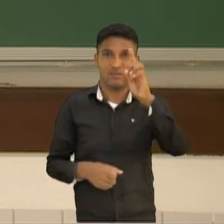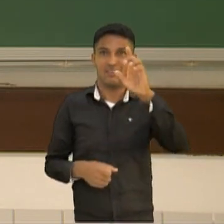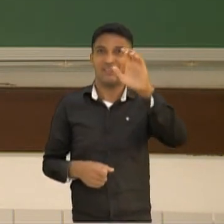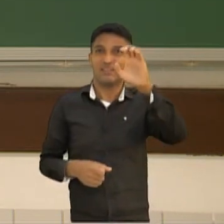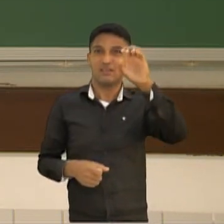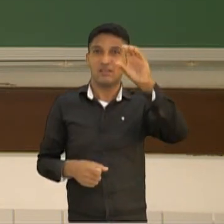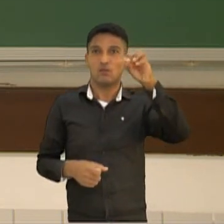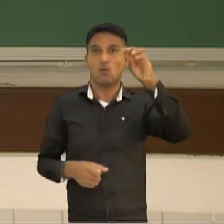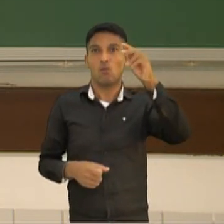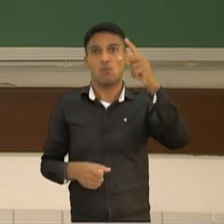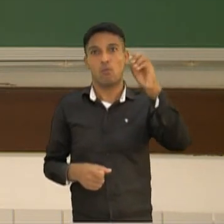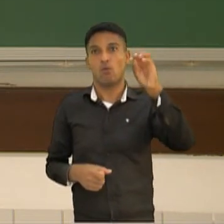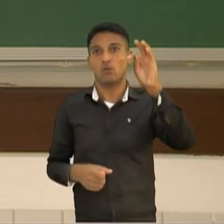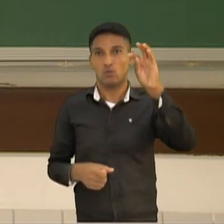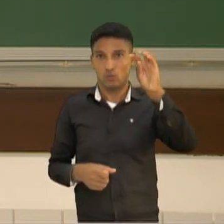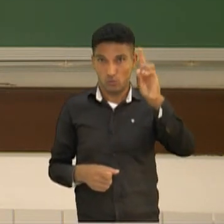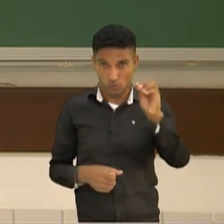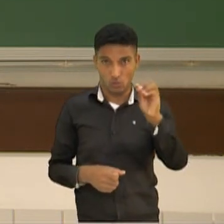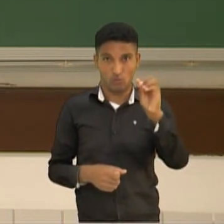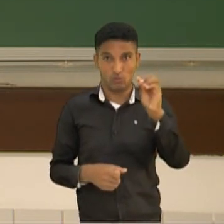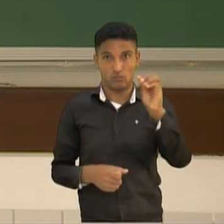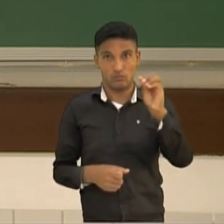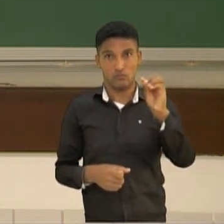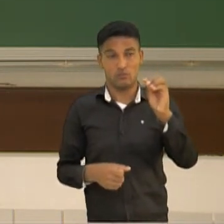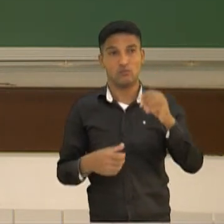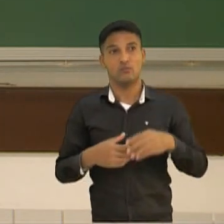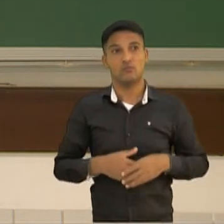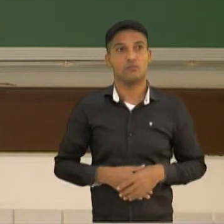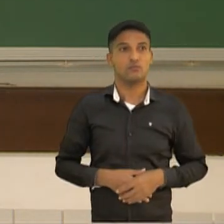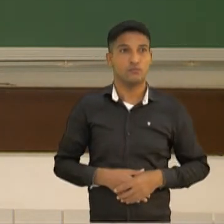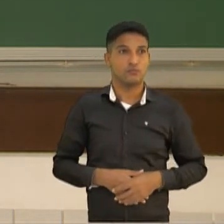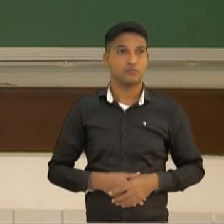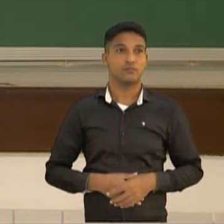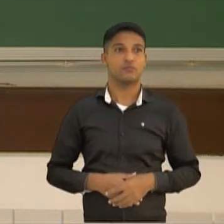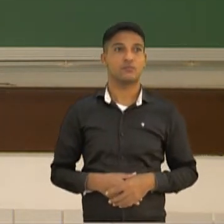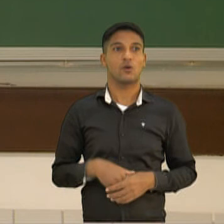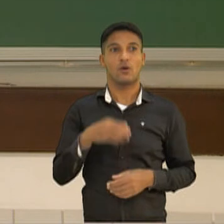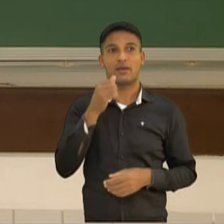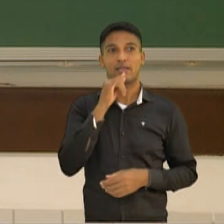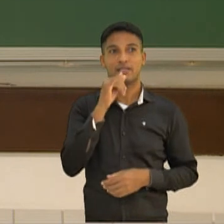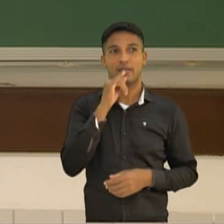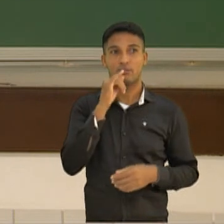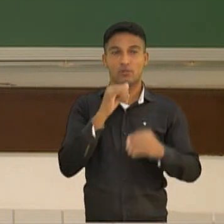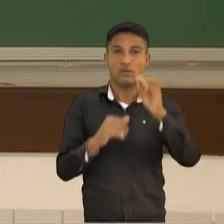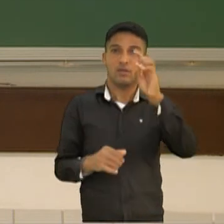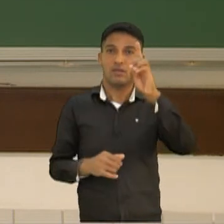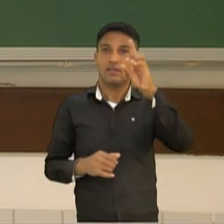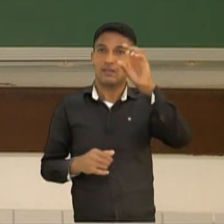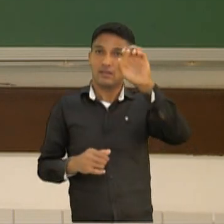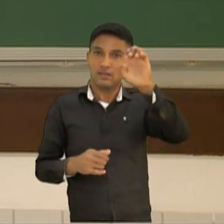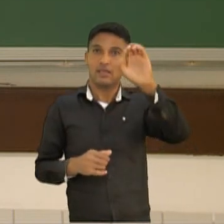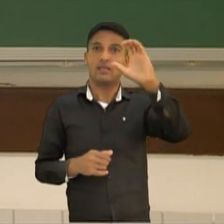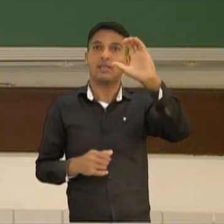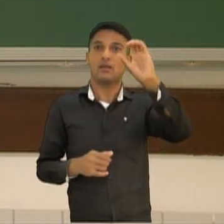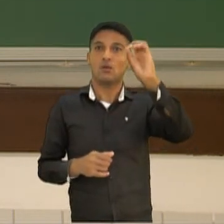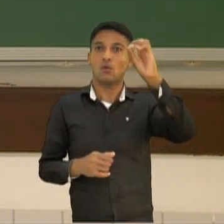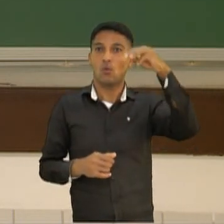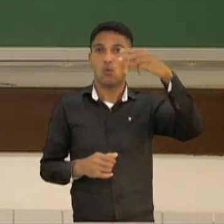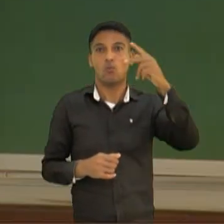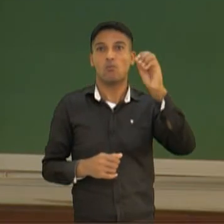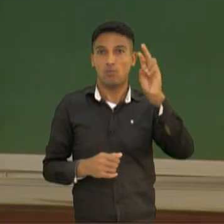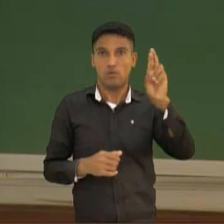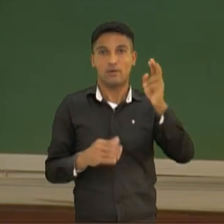decompondo e compondo novamente, certo? Muito bem, olha aqui, ó, esse é um exemplo, ó, eu decompus para eu